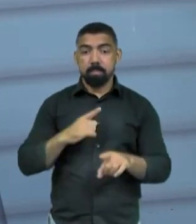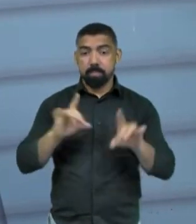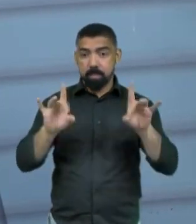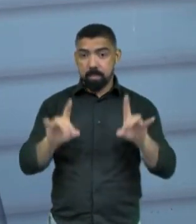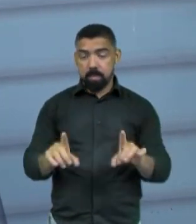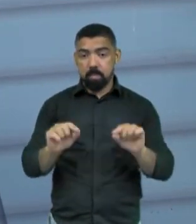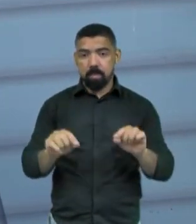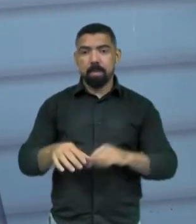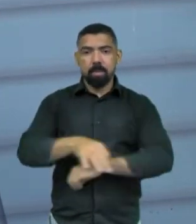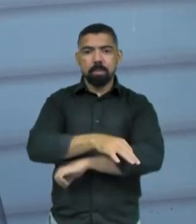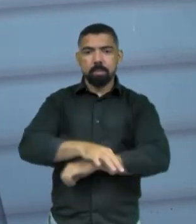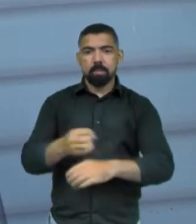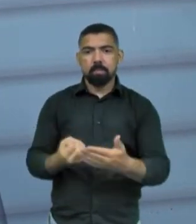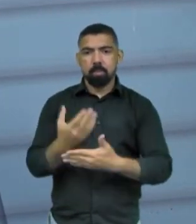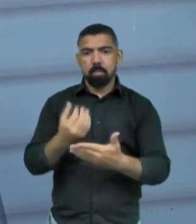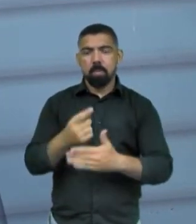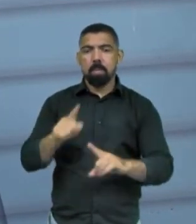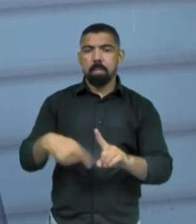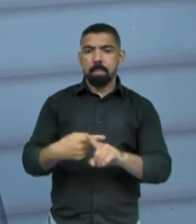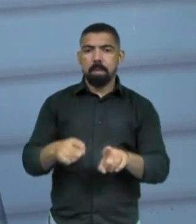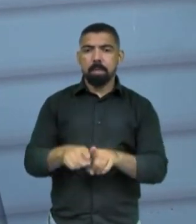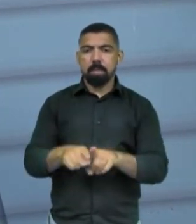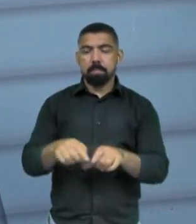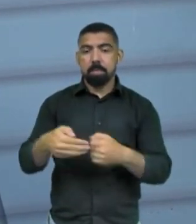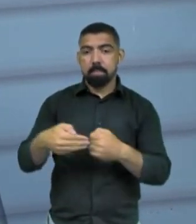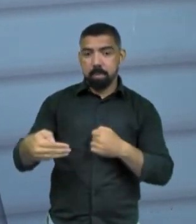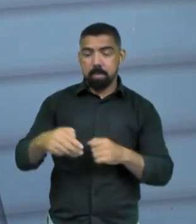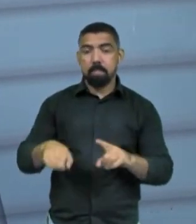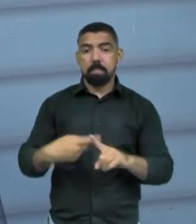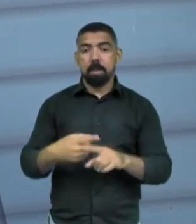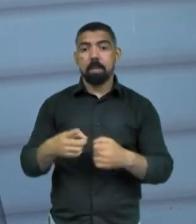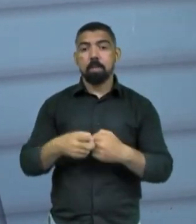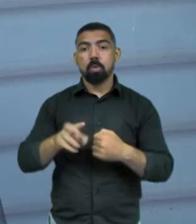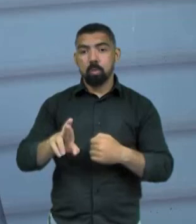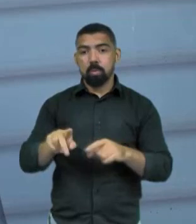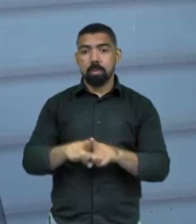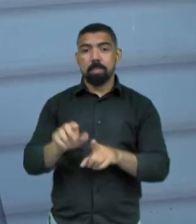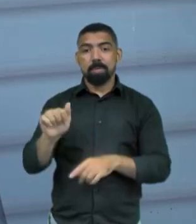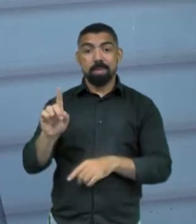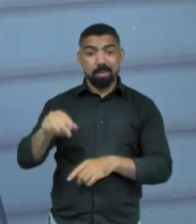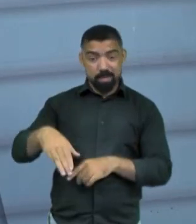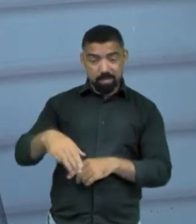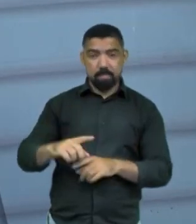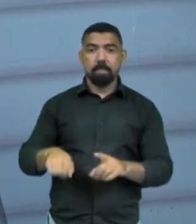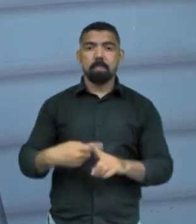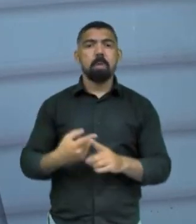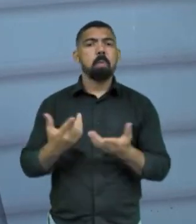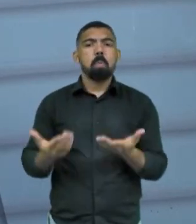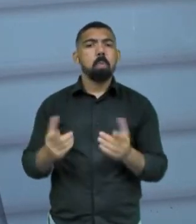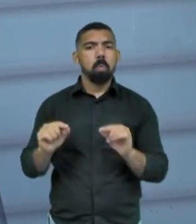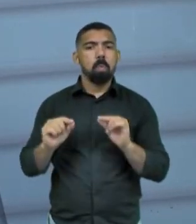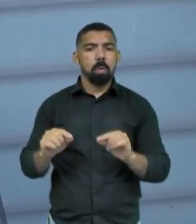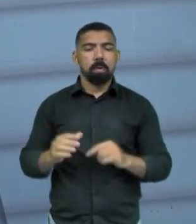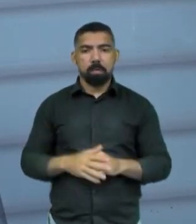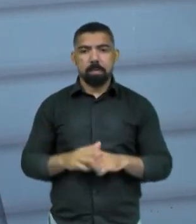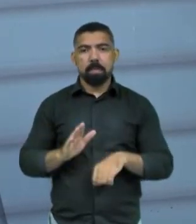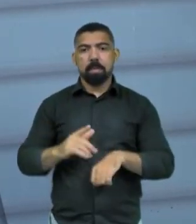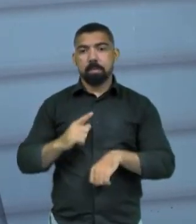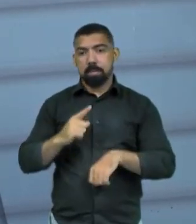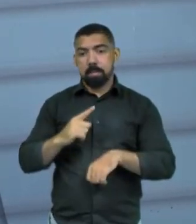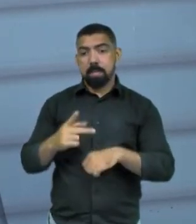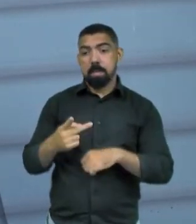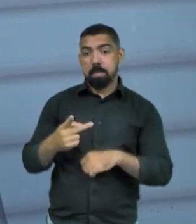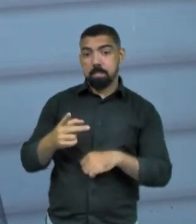de produção, tem mestrado em gerência civil, tem doutorado em administração e, inclusive, tem